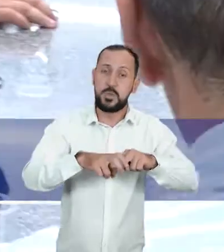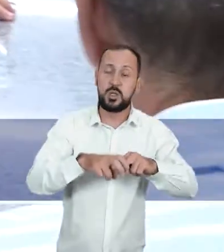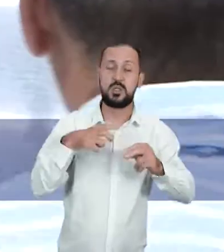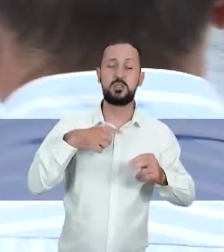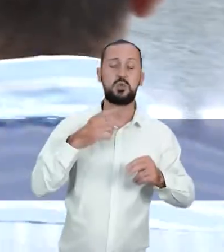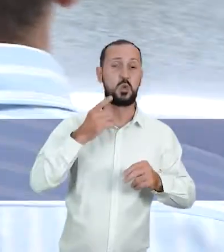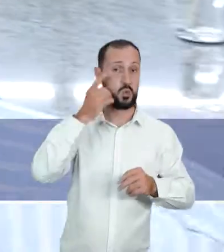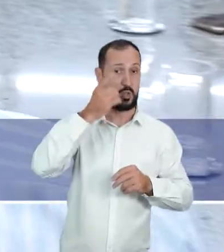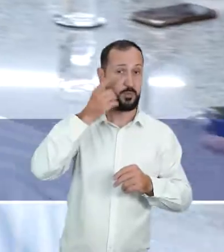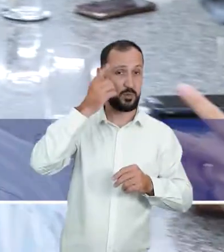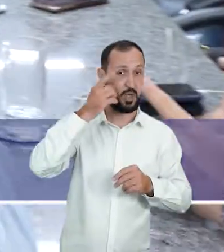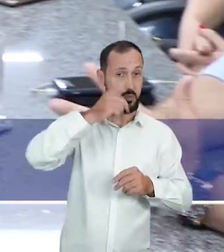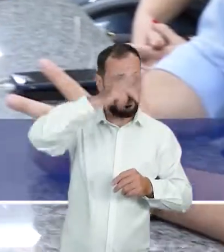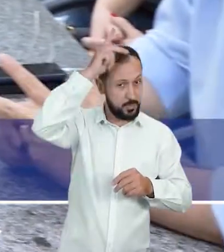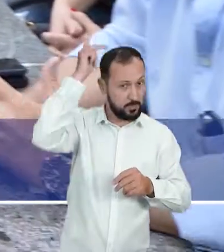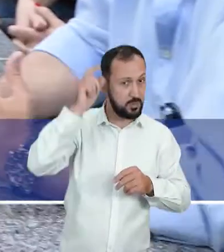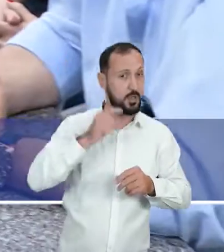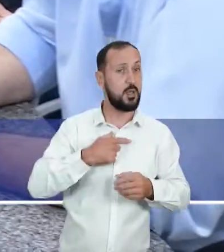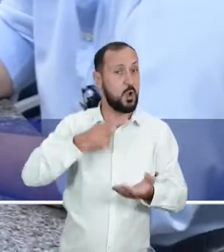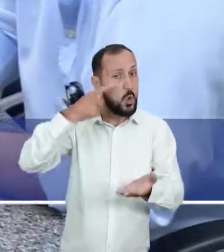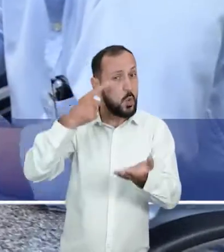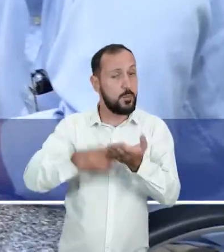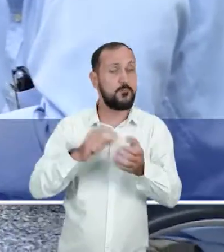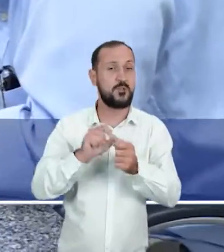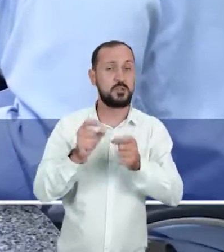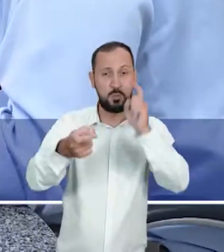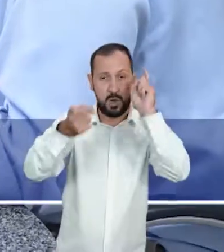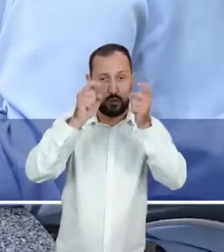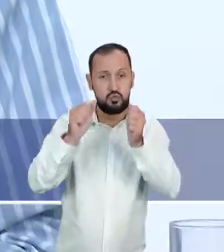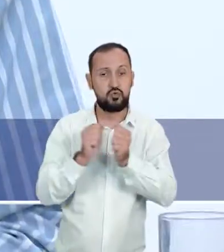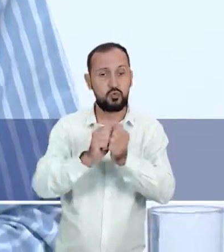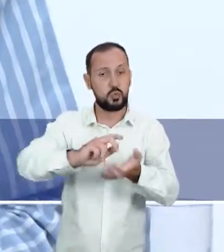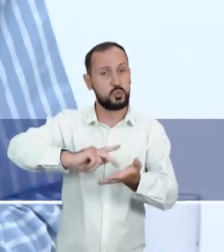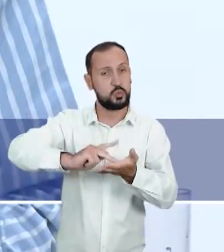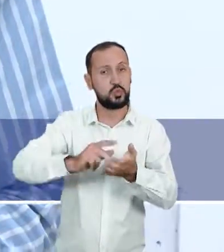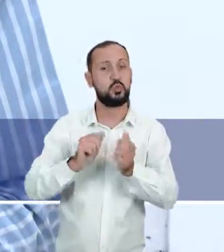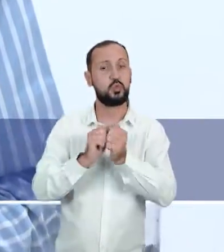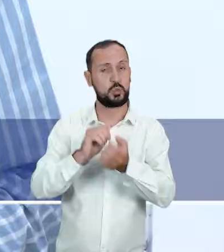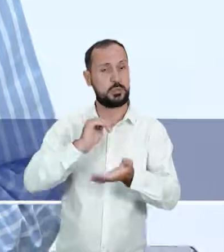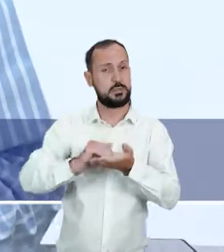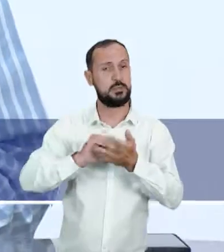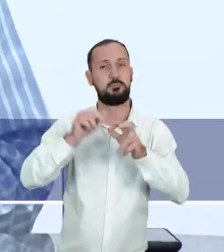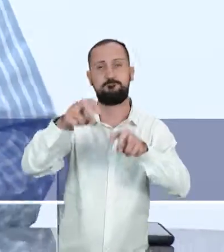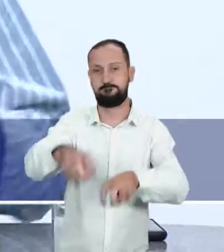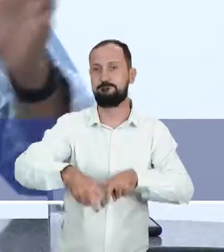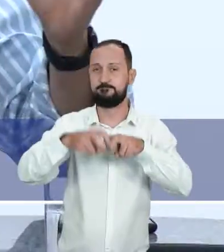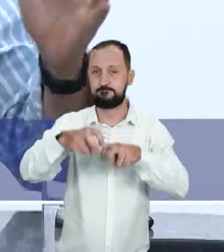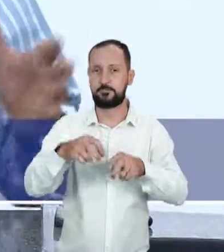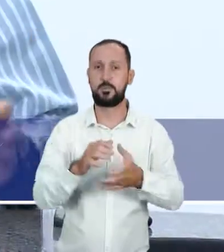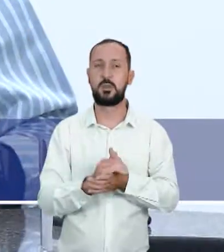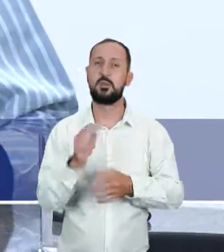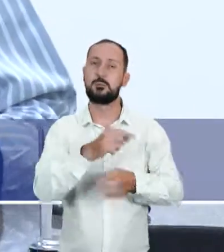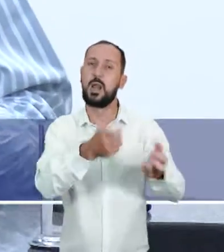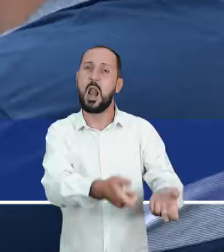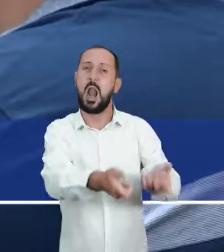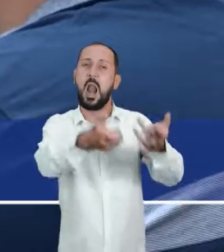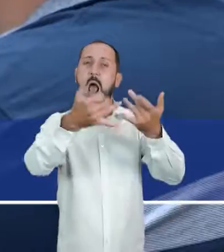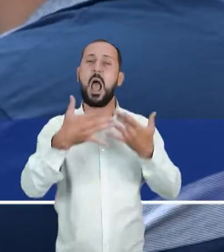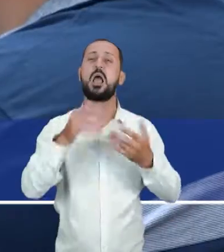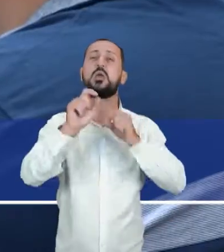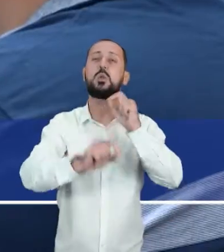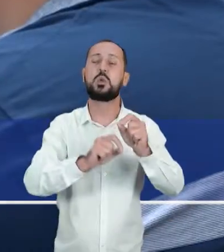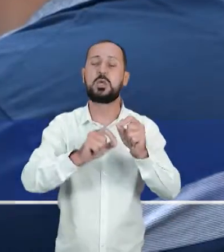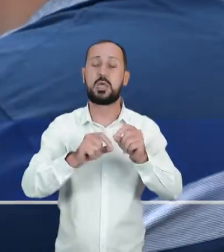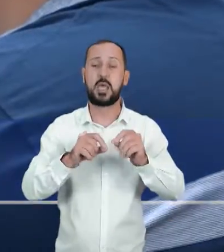Correia, assumiu o compromisso de oficializar uma reunião dos diretores do sindicato com a Secretaria de Fazenda. Ele também ressaltou